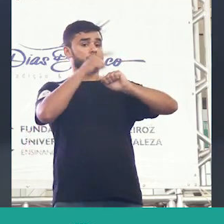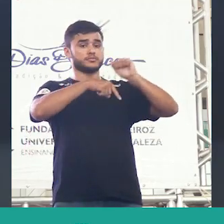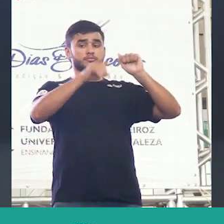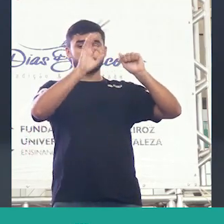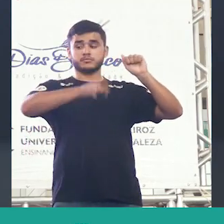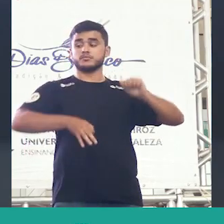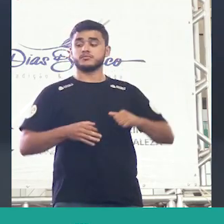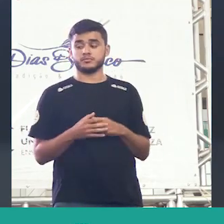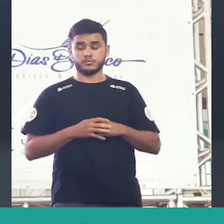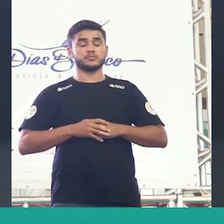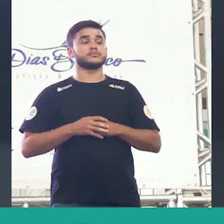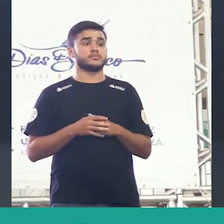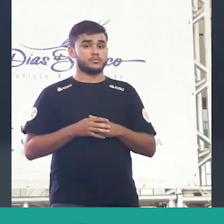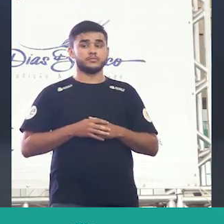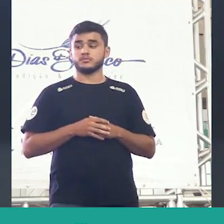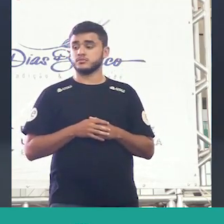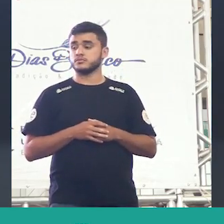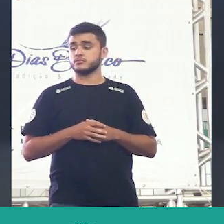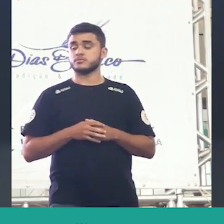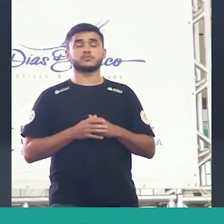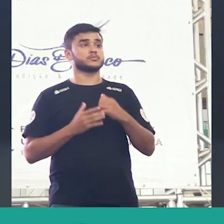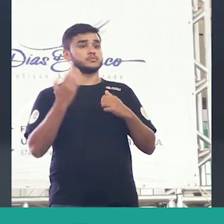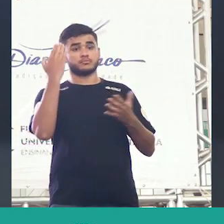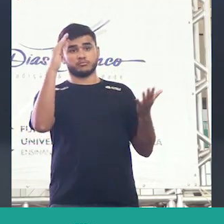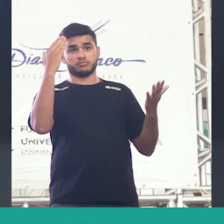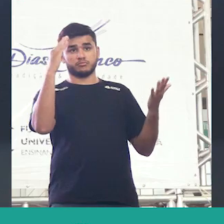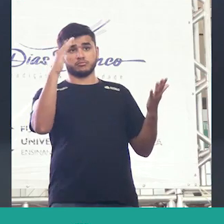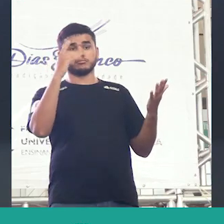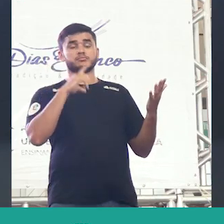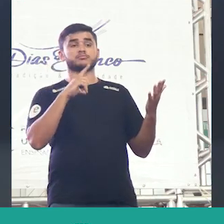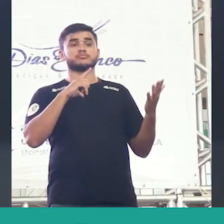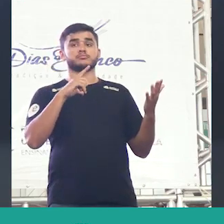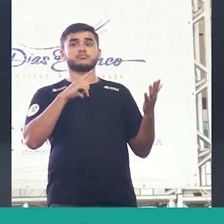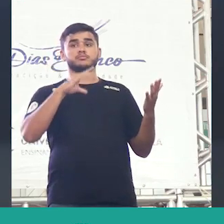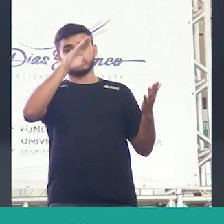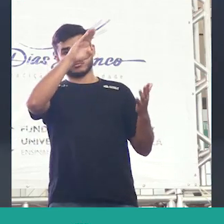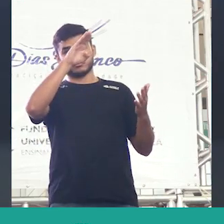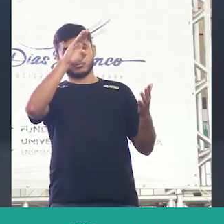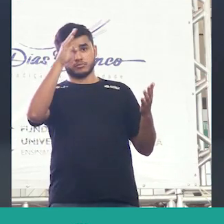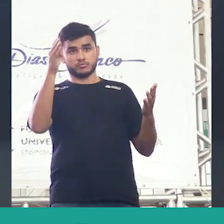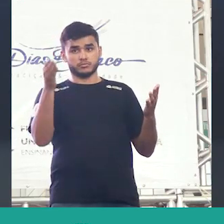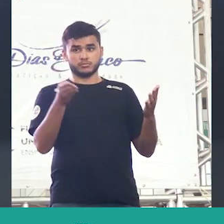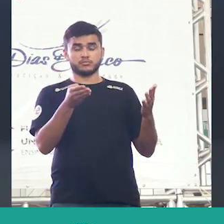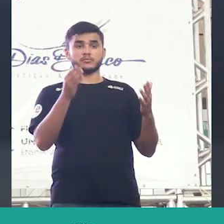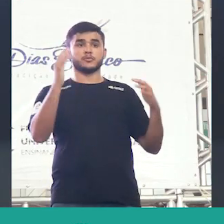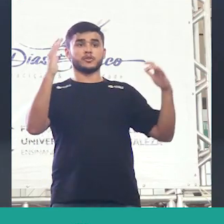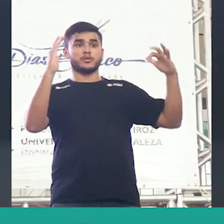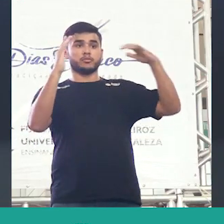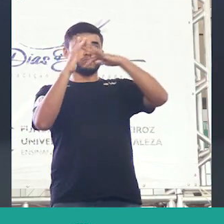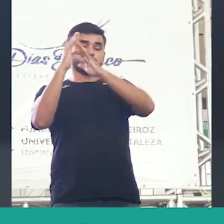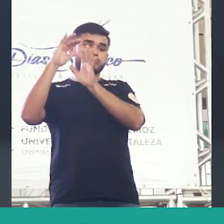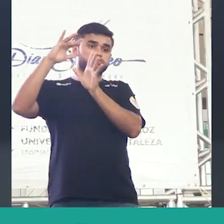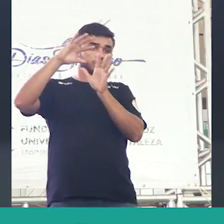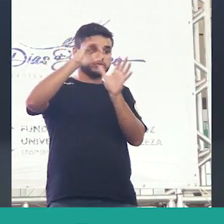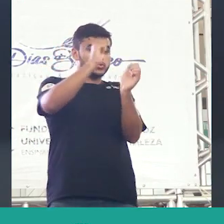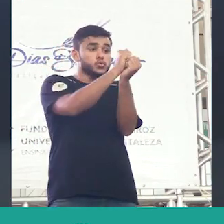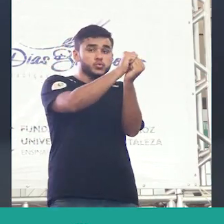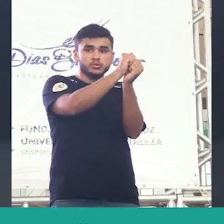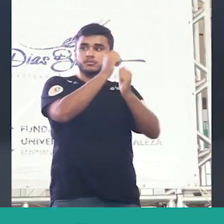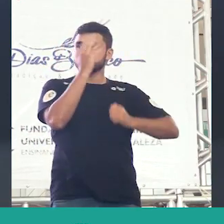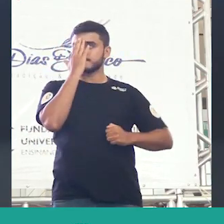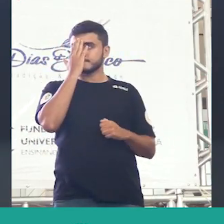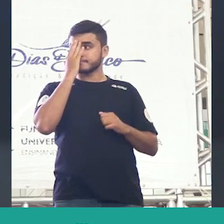marcar o item A. O espelho côncavo diminui a área refletida, aumentando a radiância.